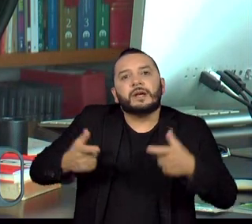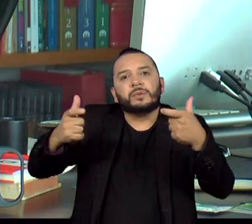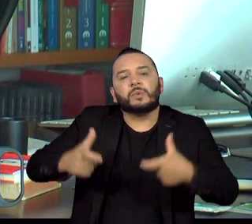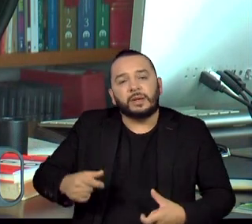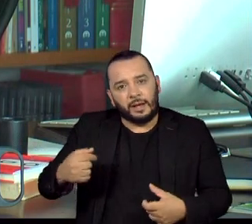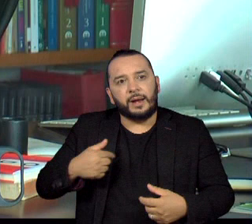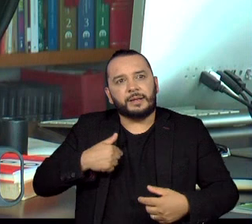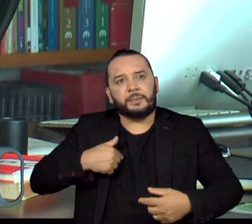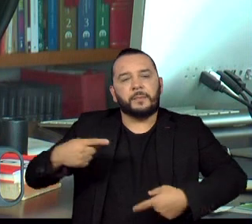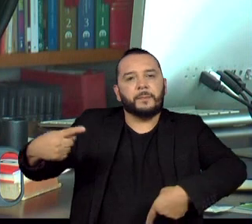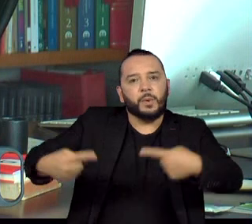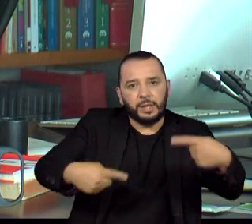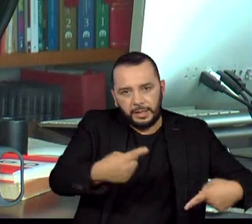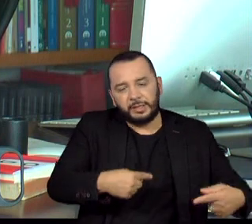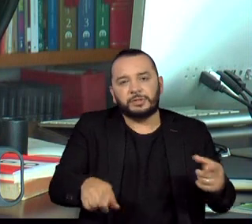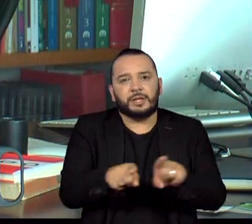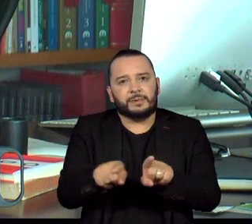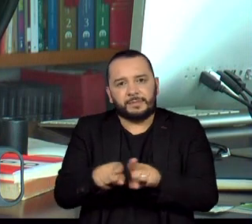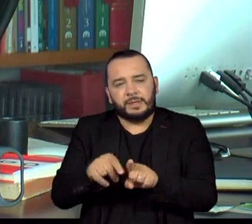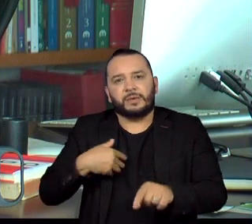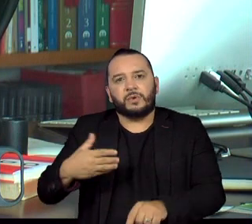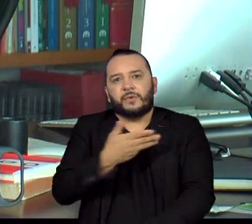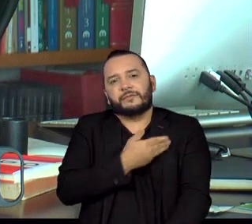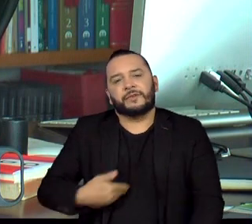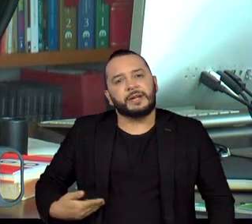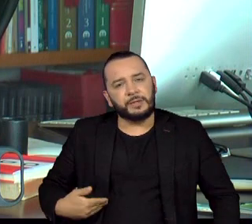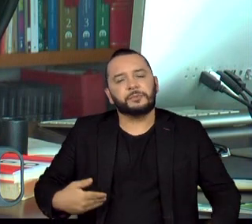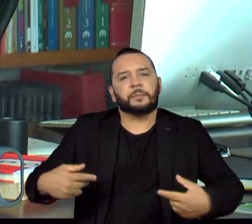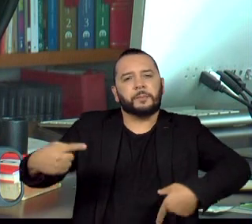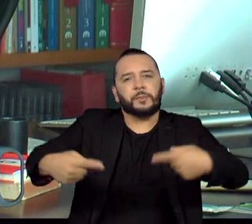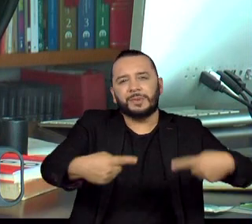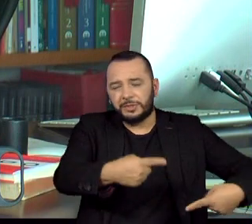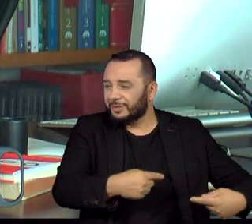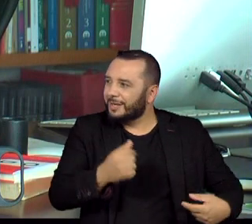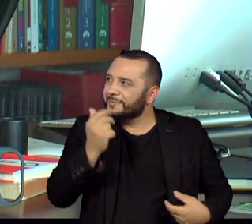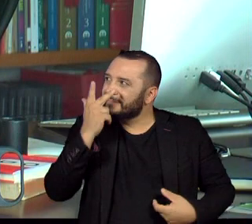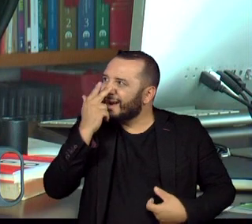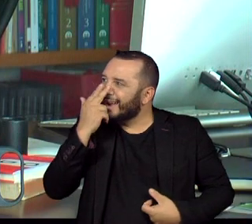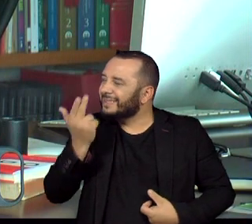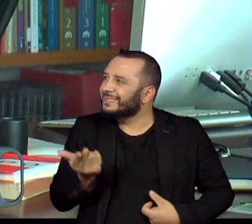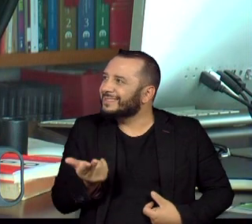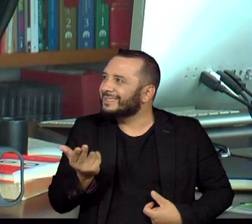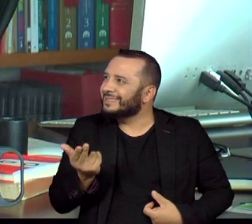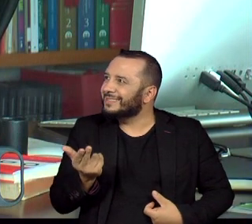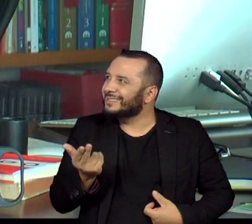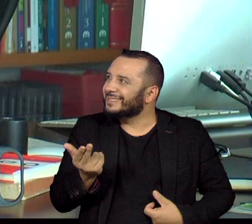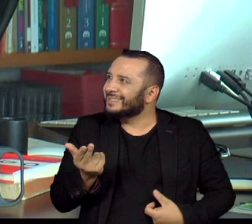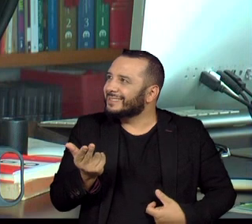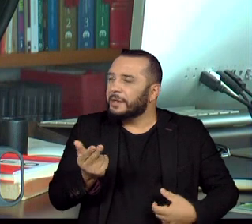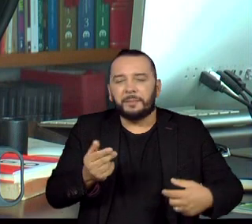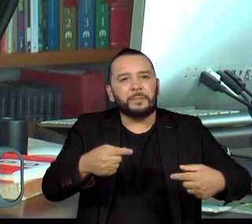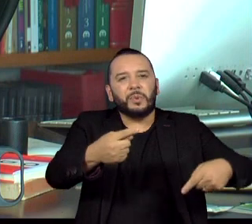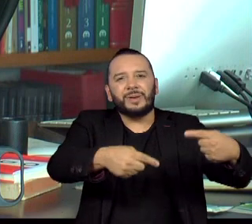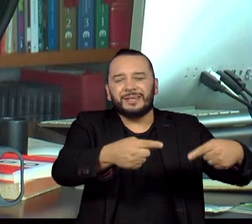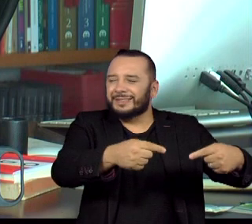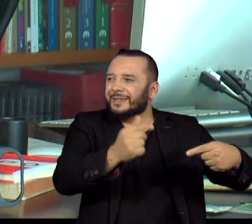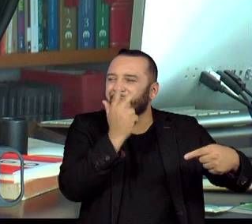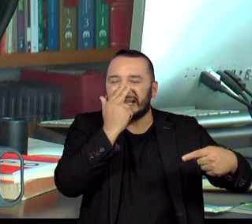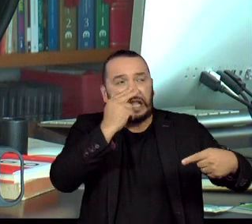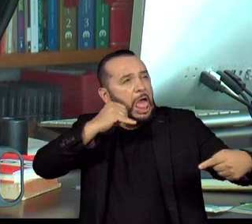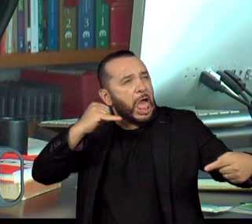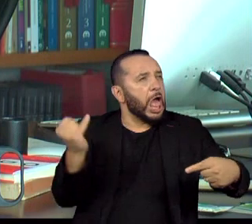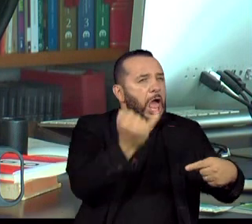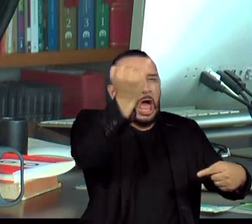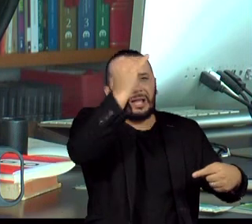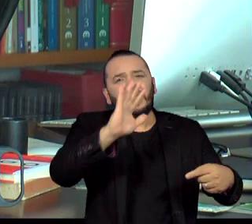política, essa política governamental, assim, fosse menos importante para a gente poder falar de outros assuntos,